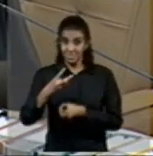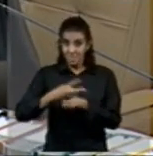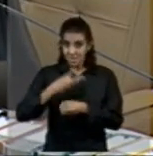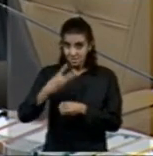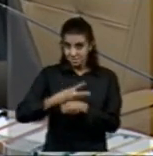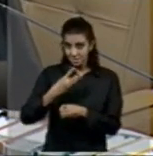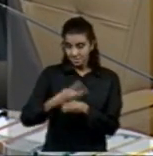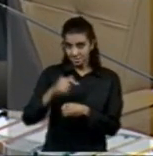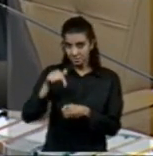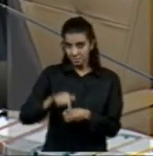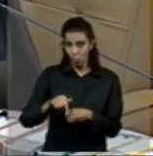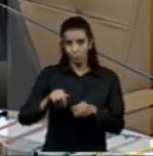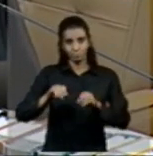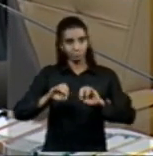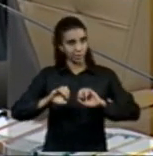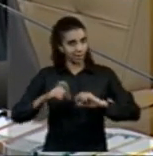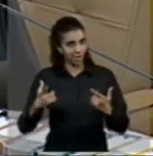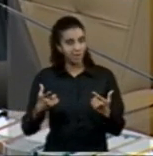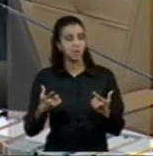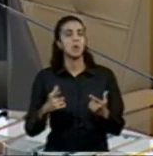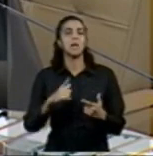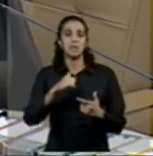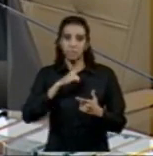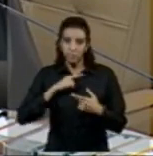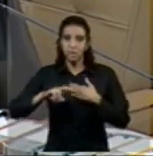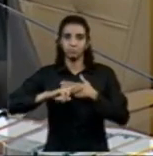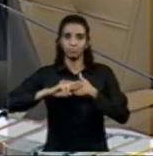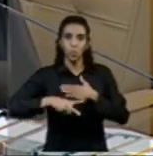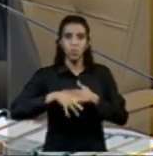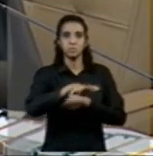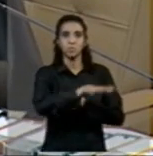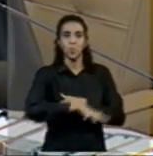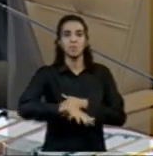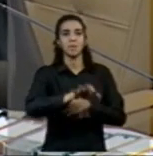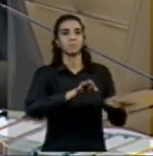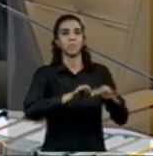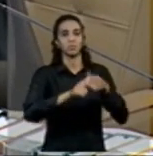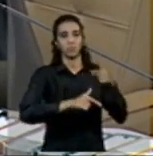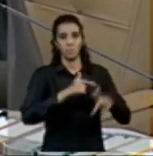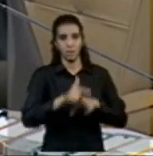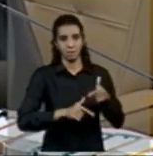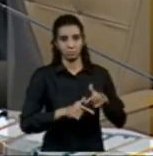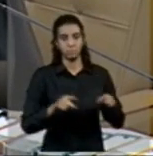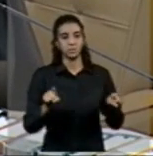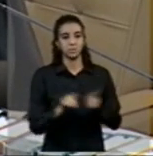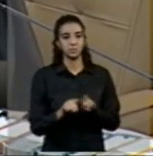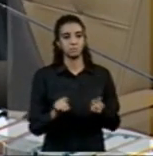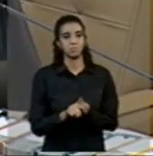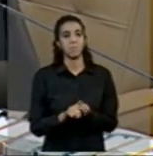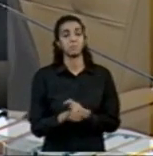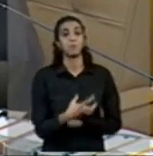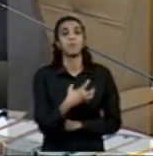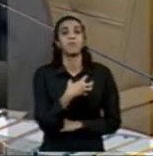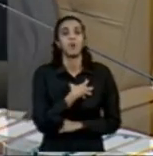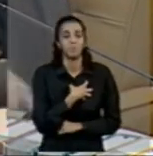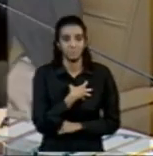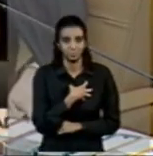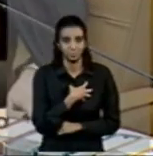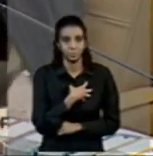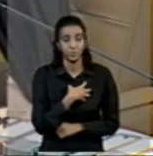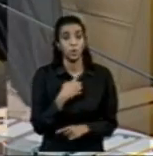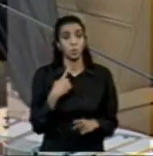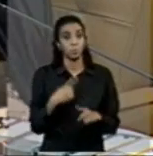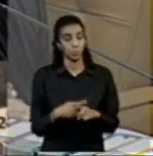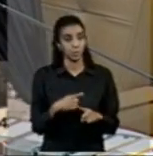terceirização evidentemente produz impactos na organização do trabalho e na forma como se delineiam, inclusive do ponto de